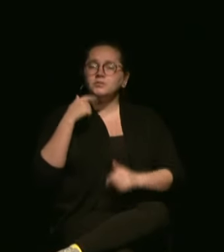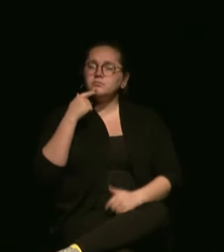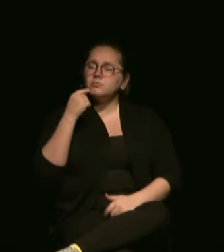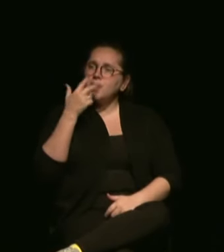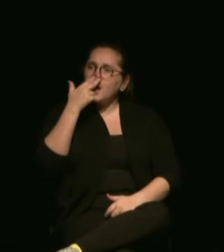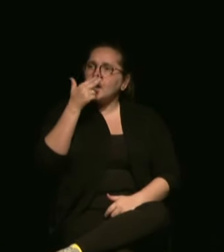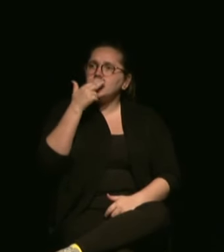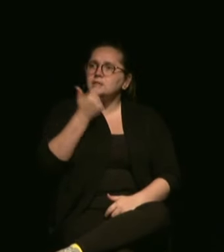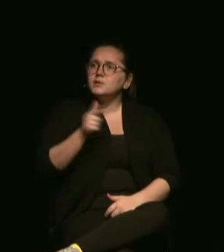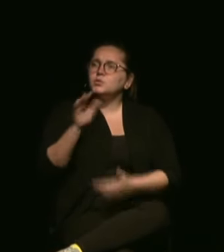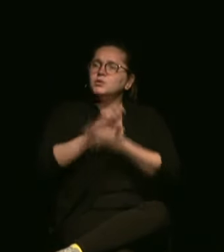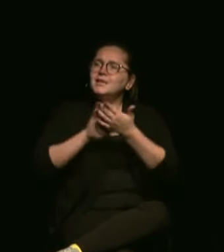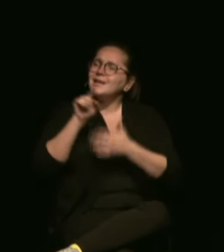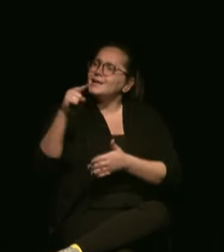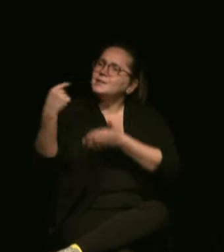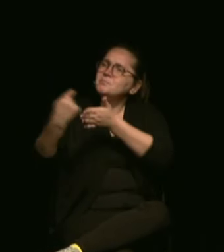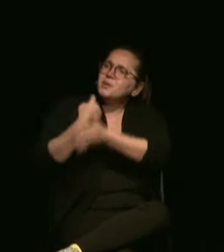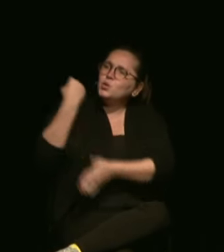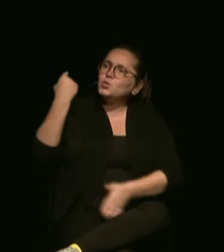Essa é uma pergunta